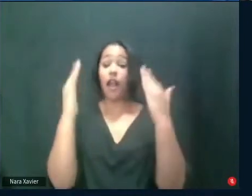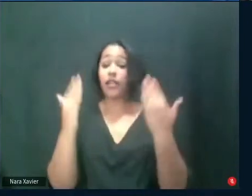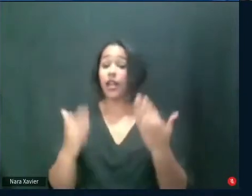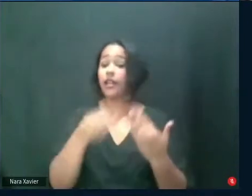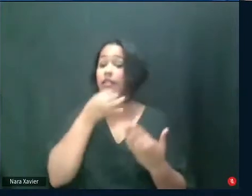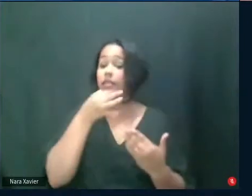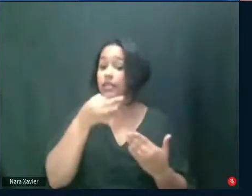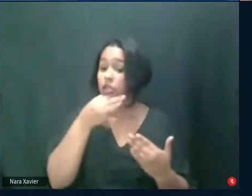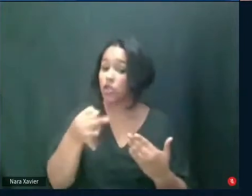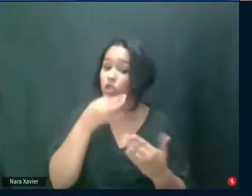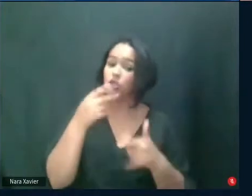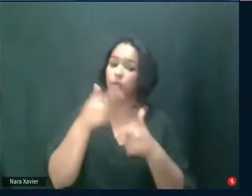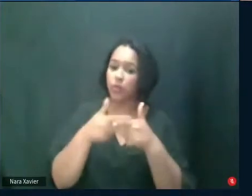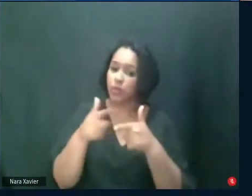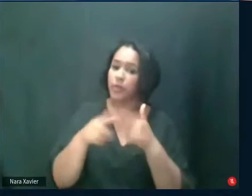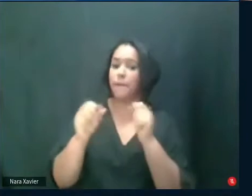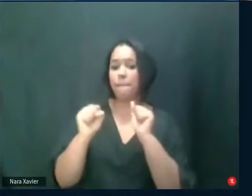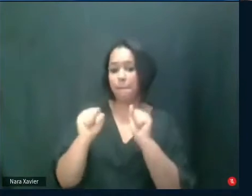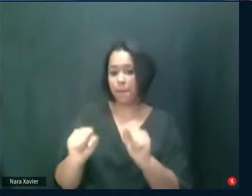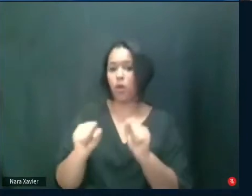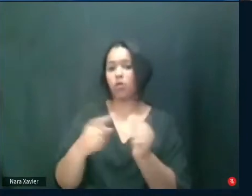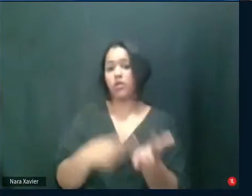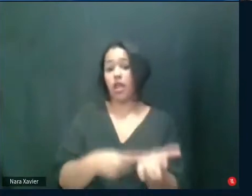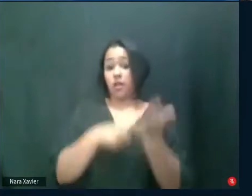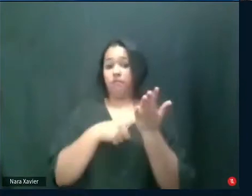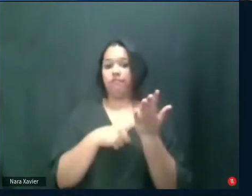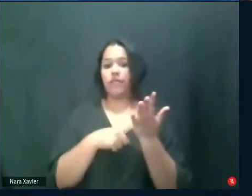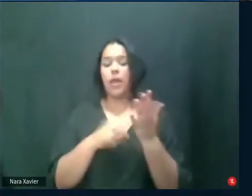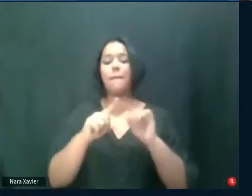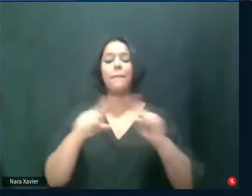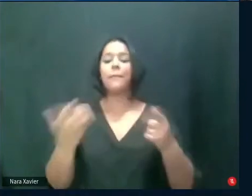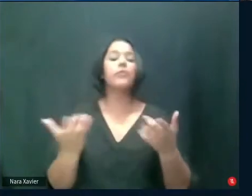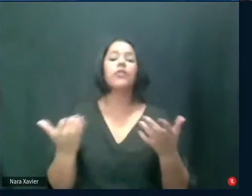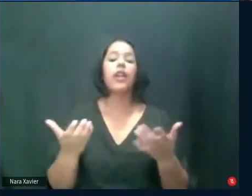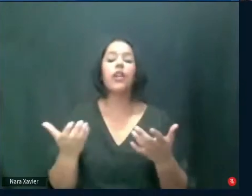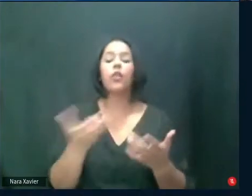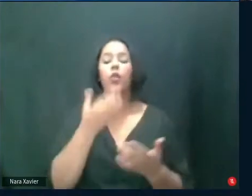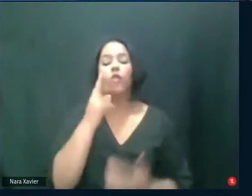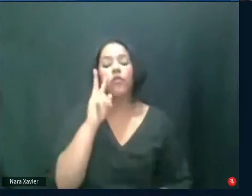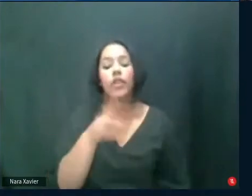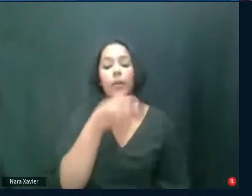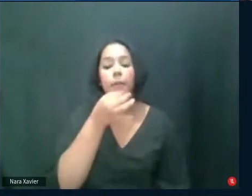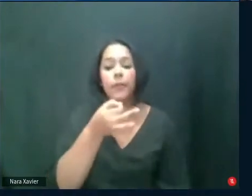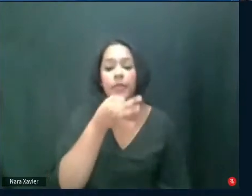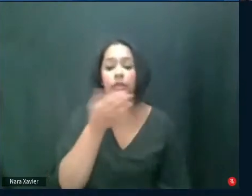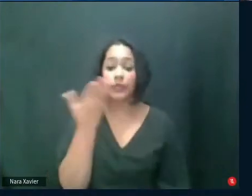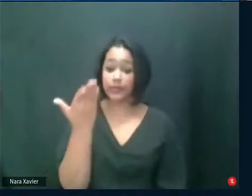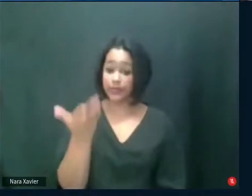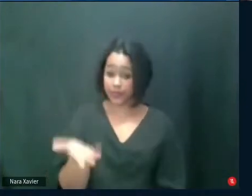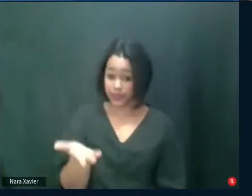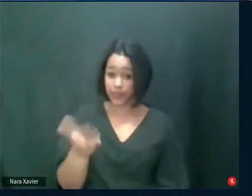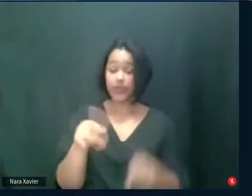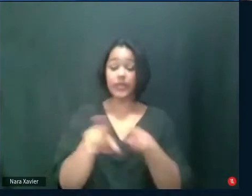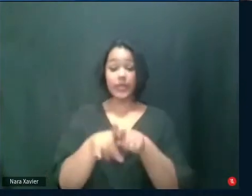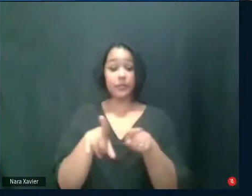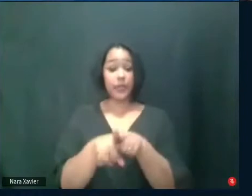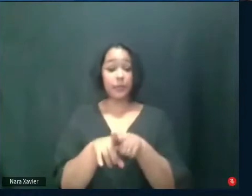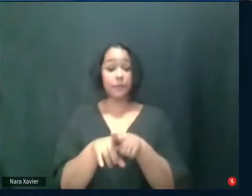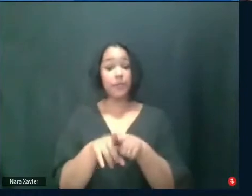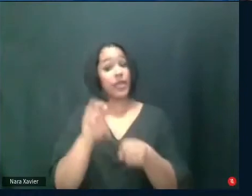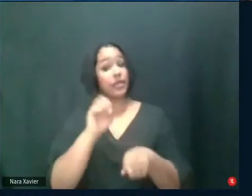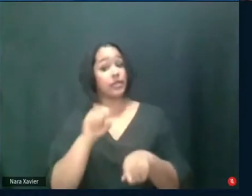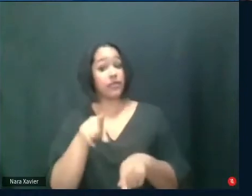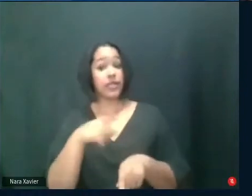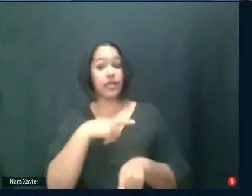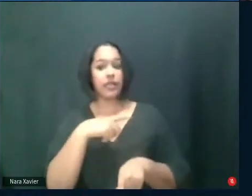possa aparecer, mas eu queria ouvir você, na sua opinião. E nesse sentido, se você